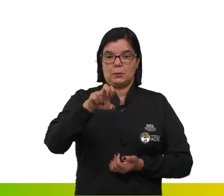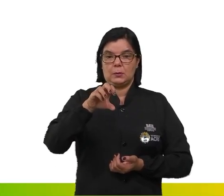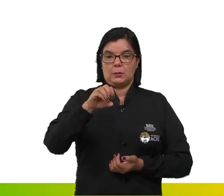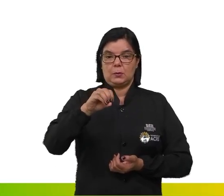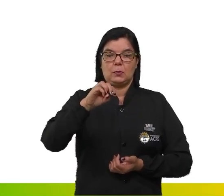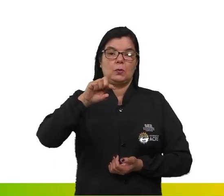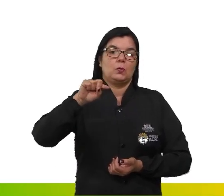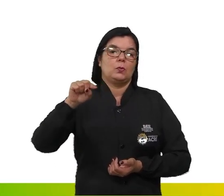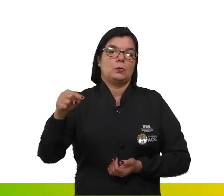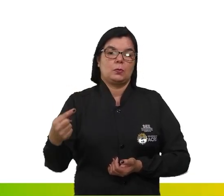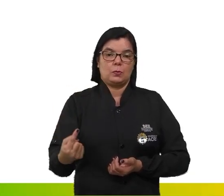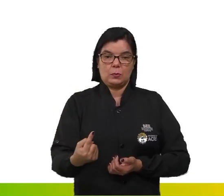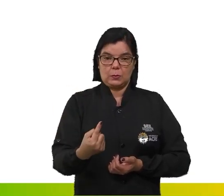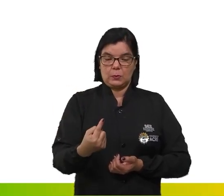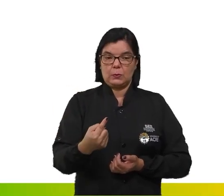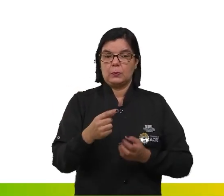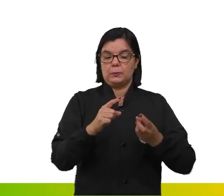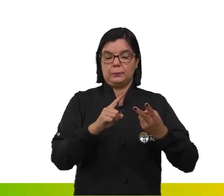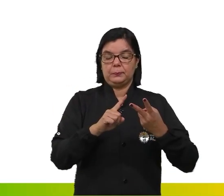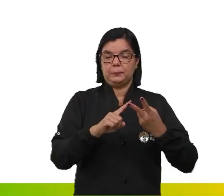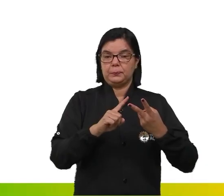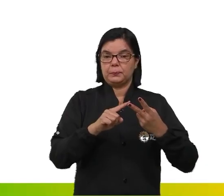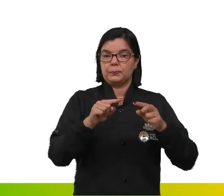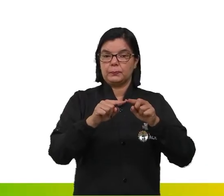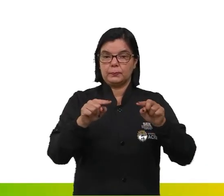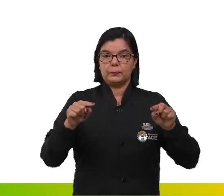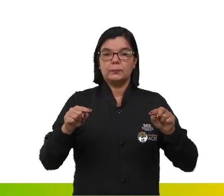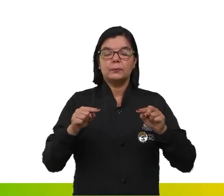700 e 500 mil. Já o segundo terreno,